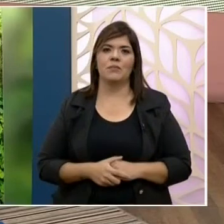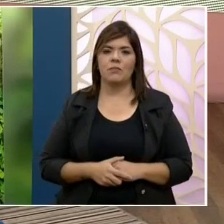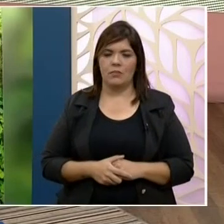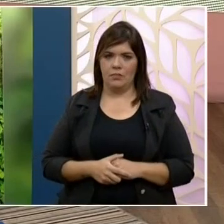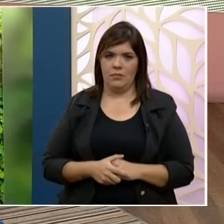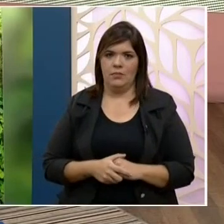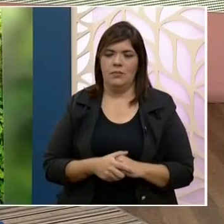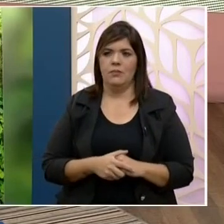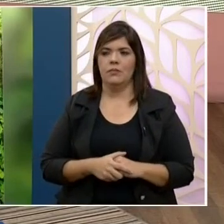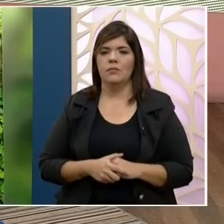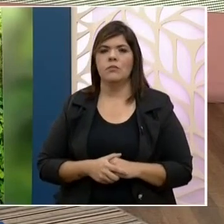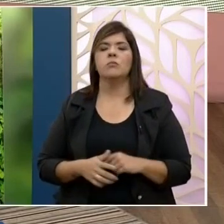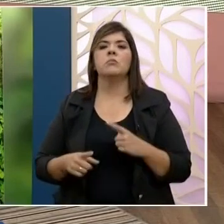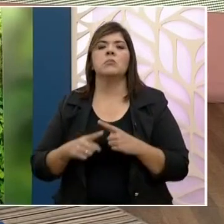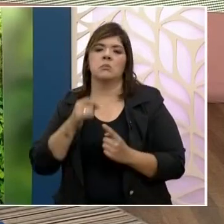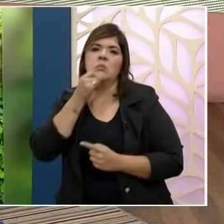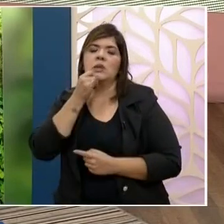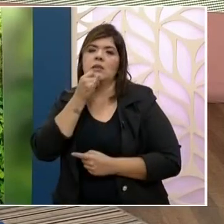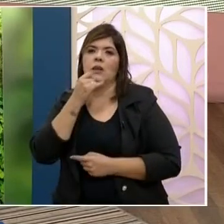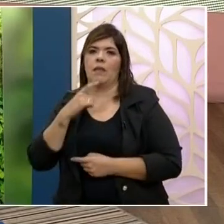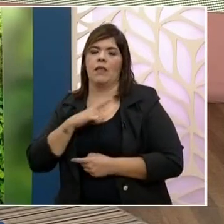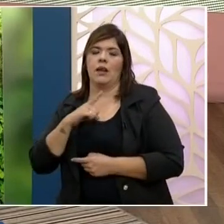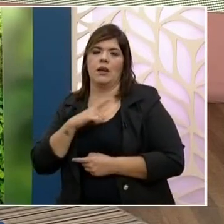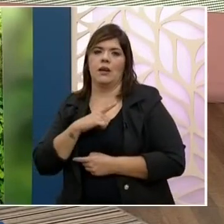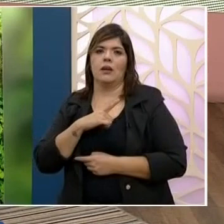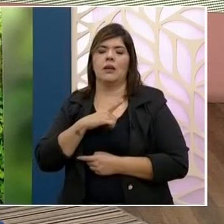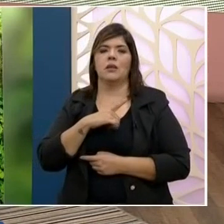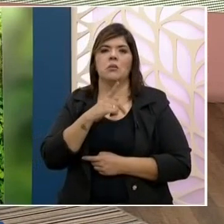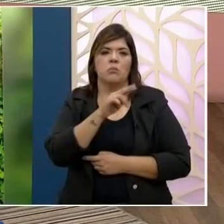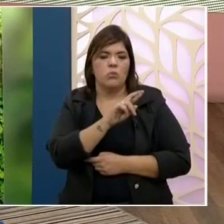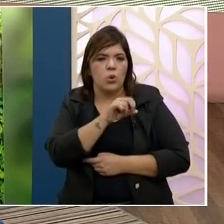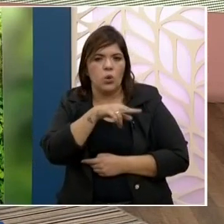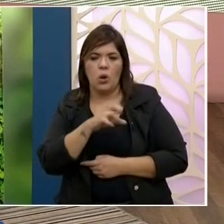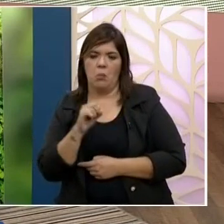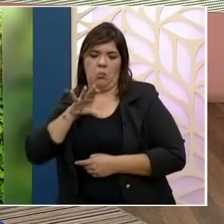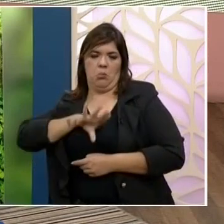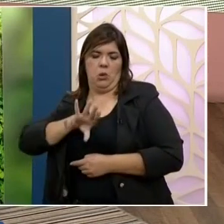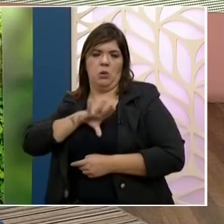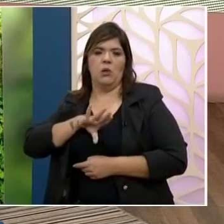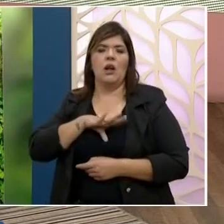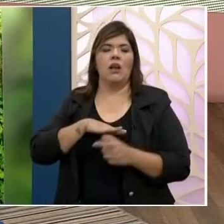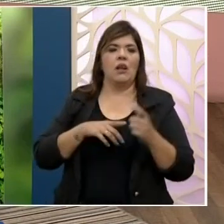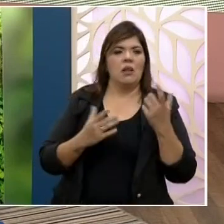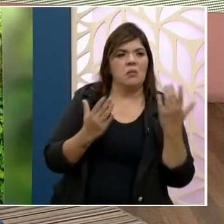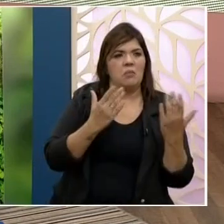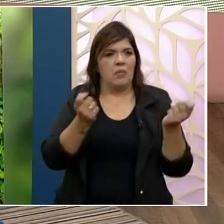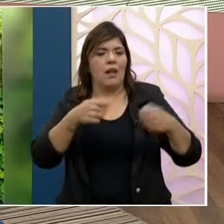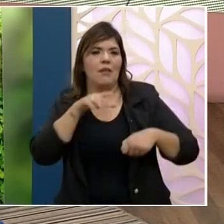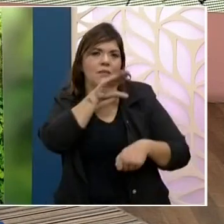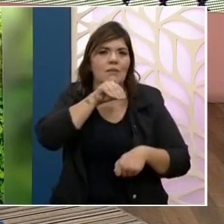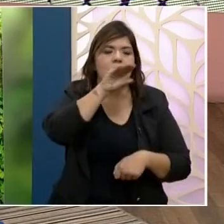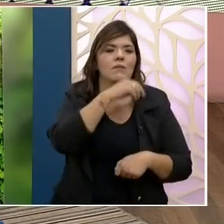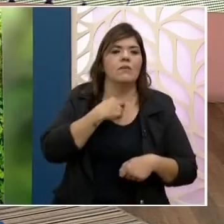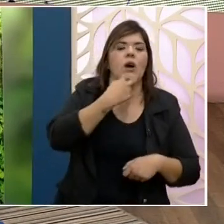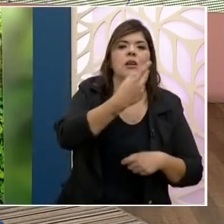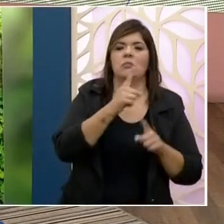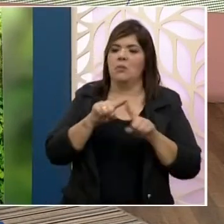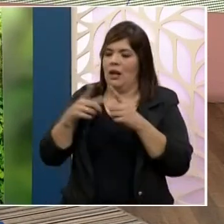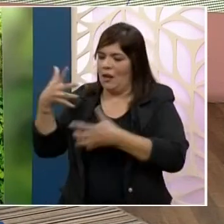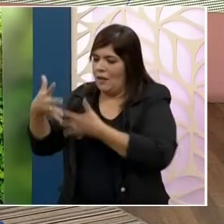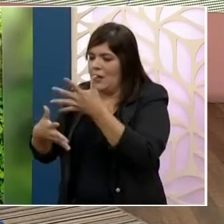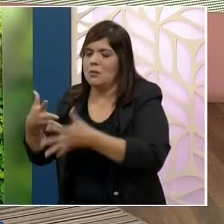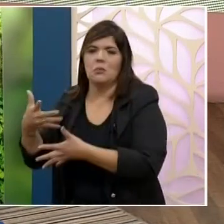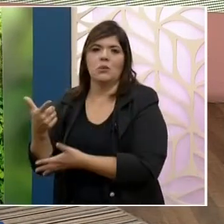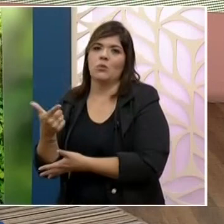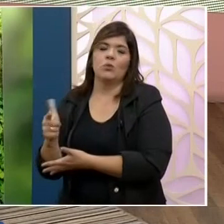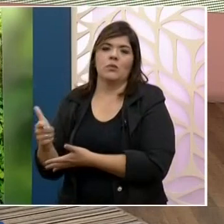Que interessante, porque existe, por exemplo, sei lá, alguns pronomes específicos que Sim. na língua portuguesa a gente faz aquela análise toda, né? E na língua de